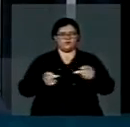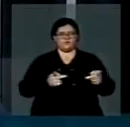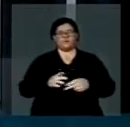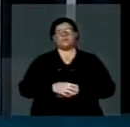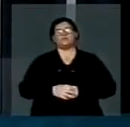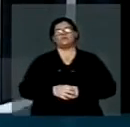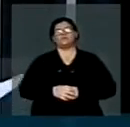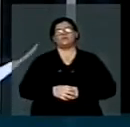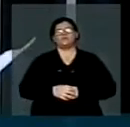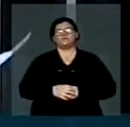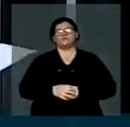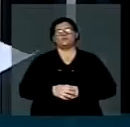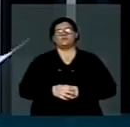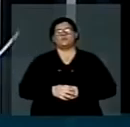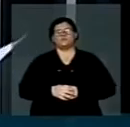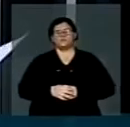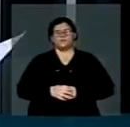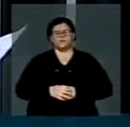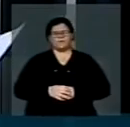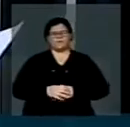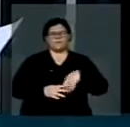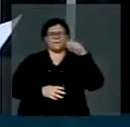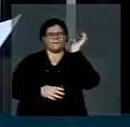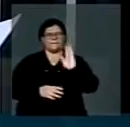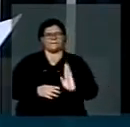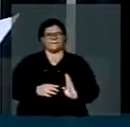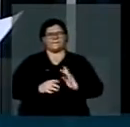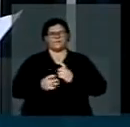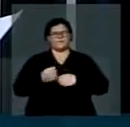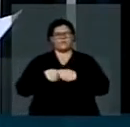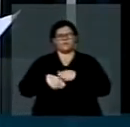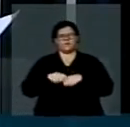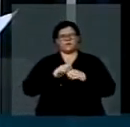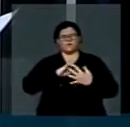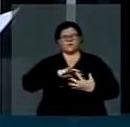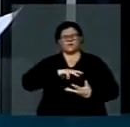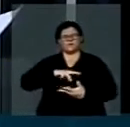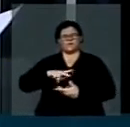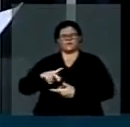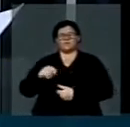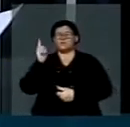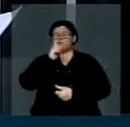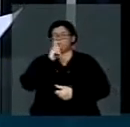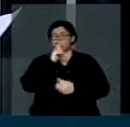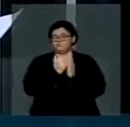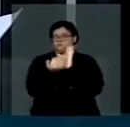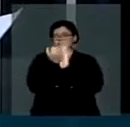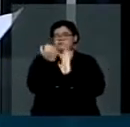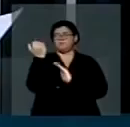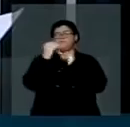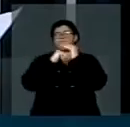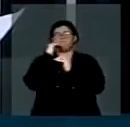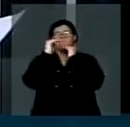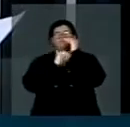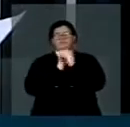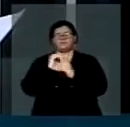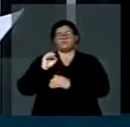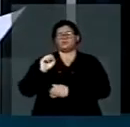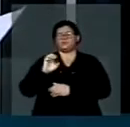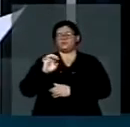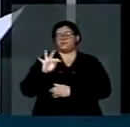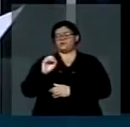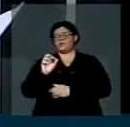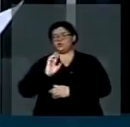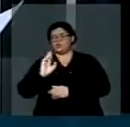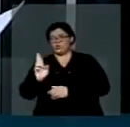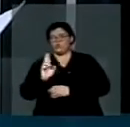e senhores, a inserção do Brasil na economia mundial passa por assegurar o dinamismo crescente dos setores empresarial